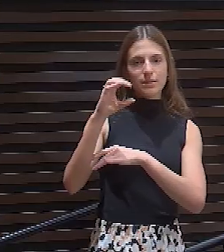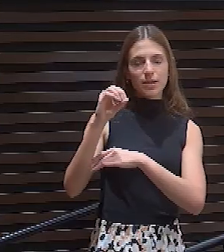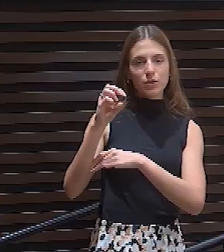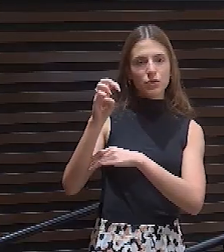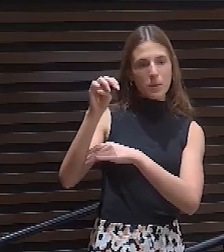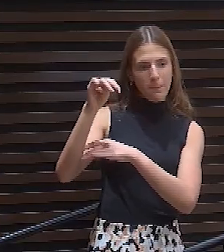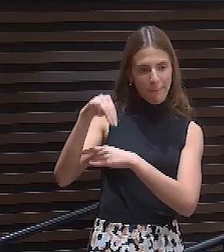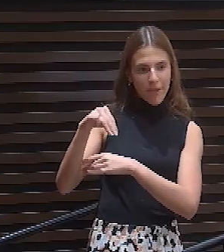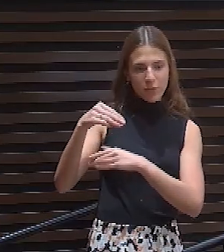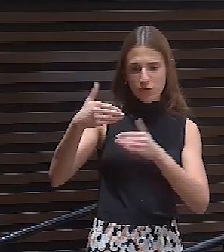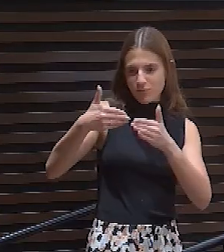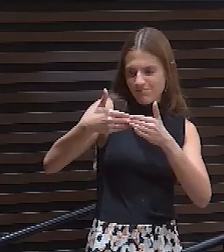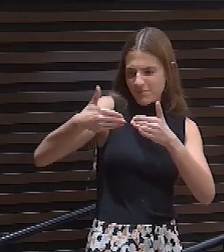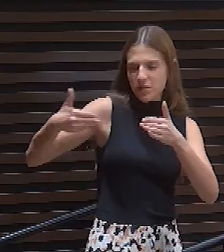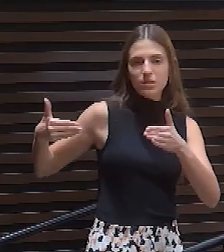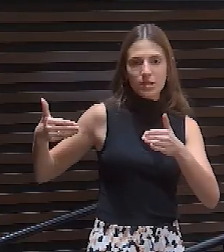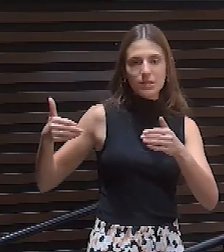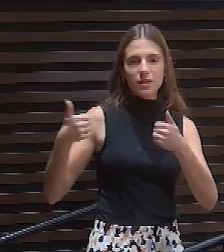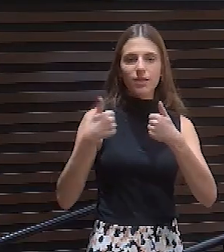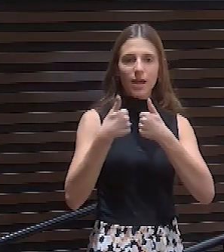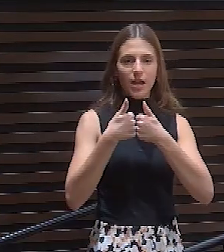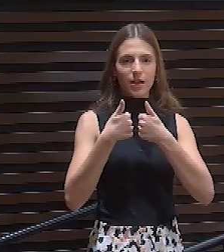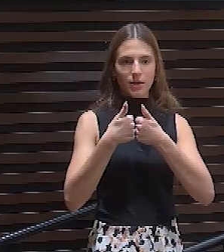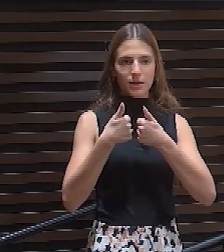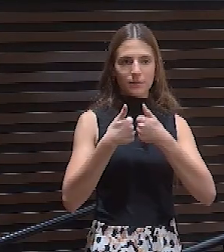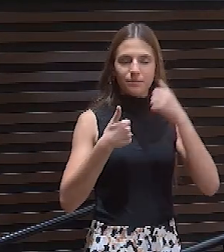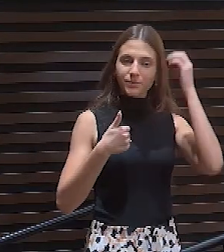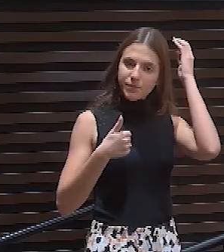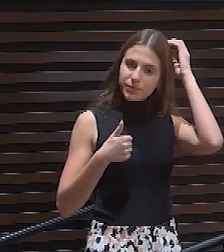de distância da arca.